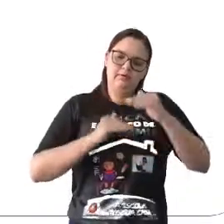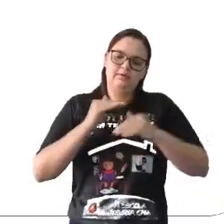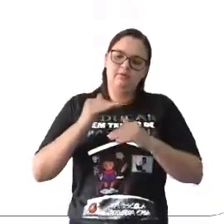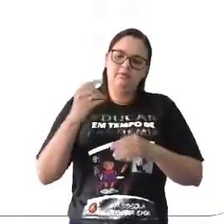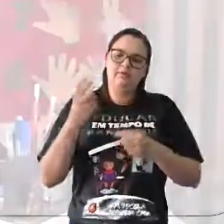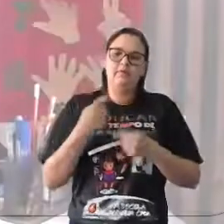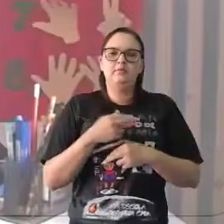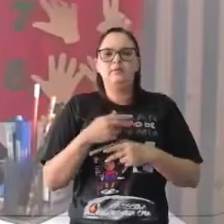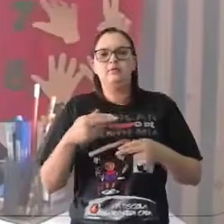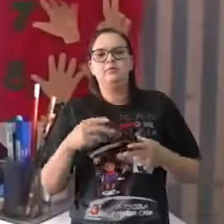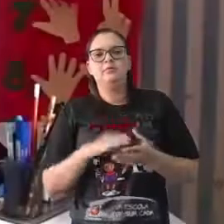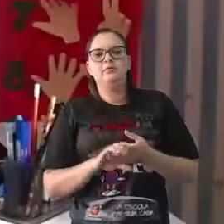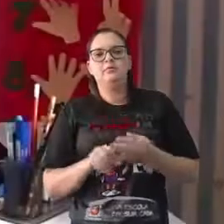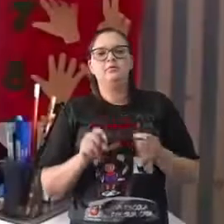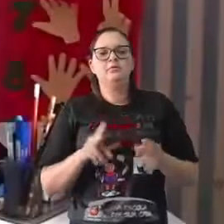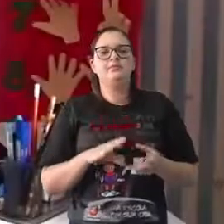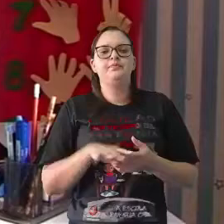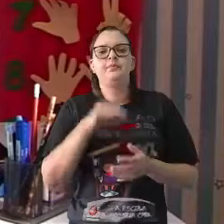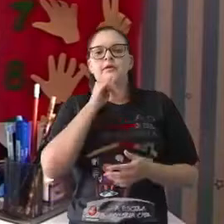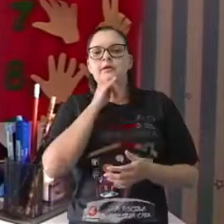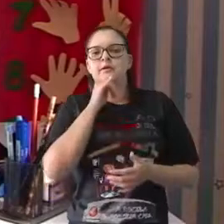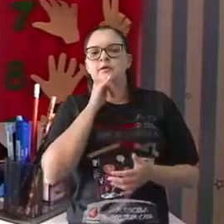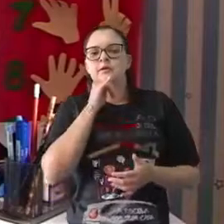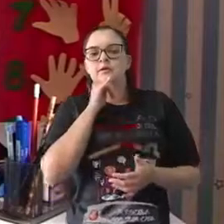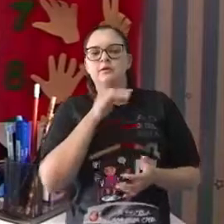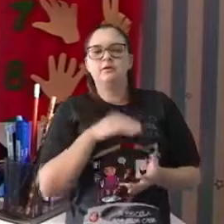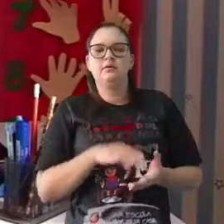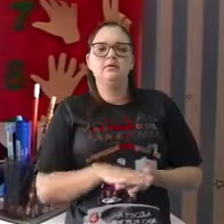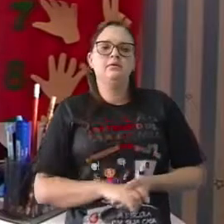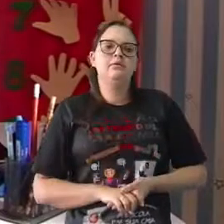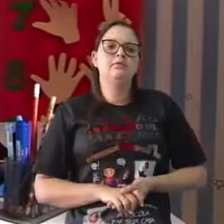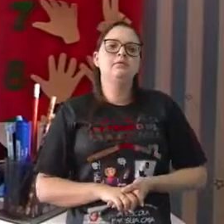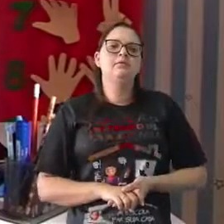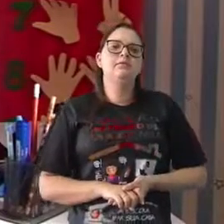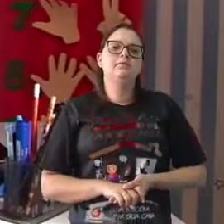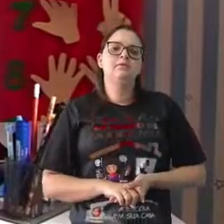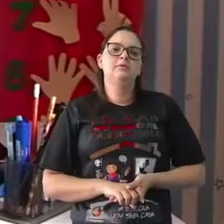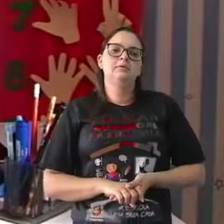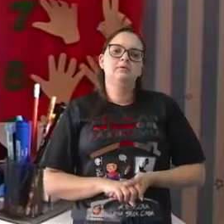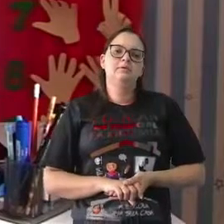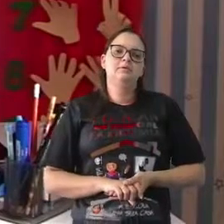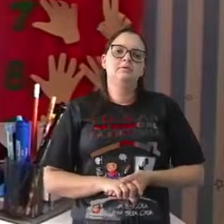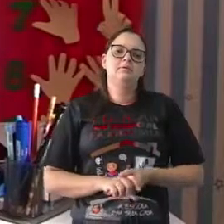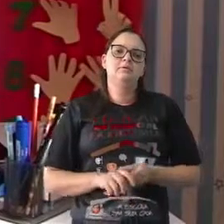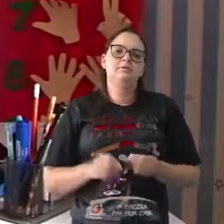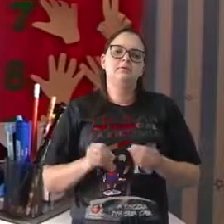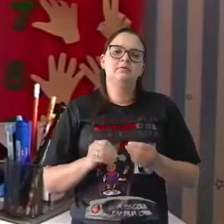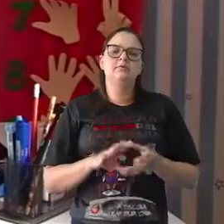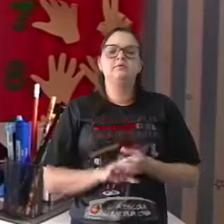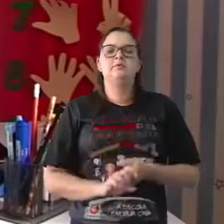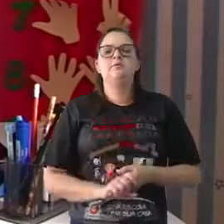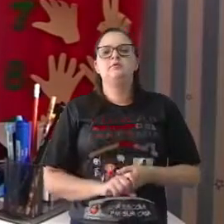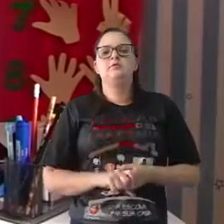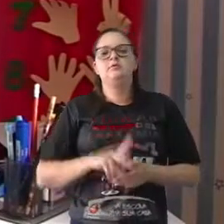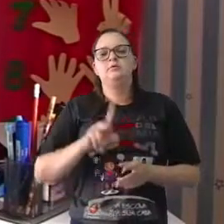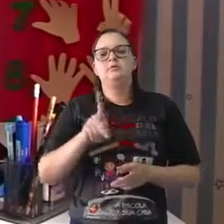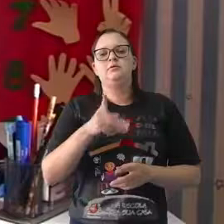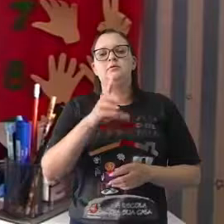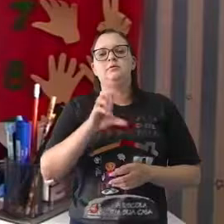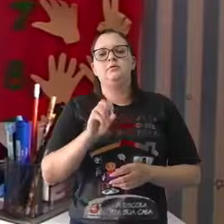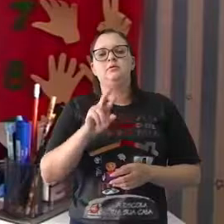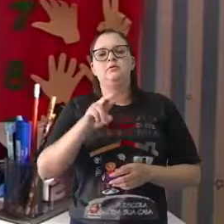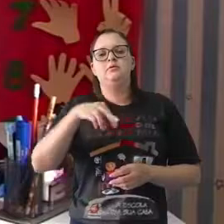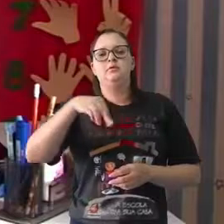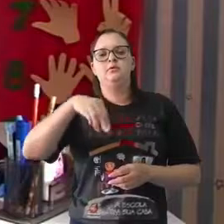função, tá? Por exemplo, quando um hormônio chega lá aos testículos, ele vai estimular, quando